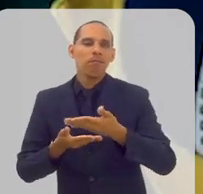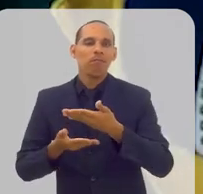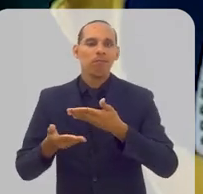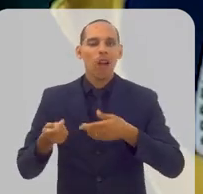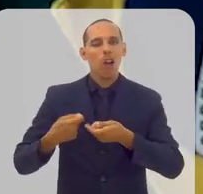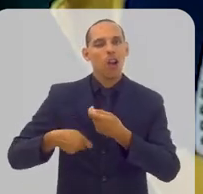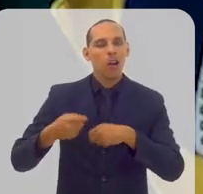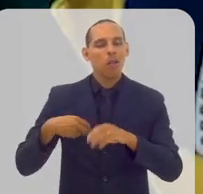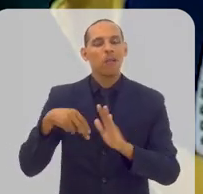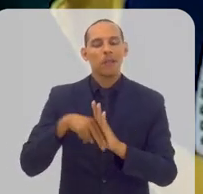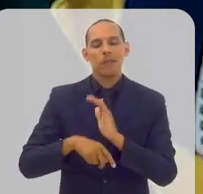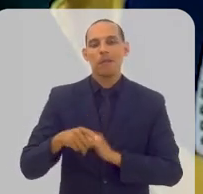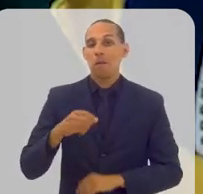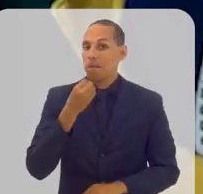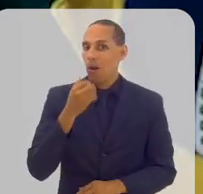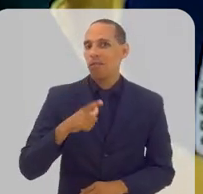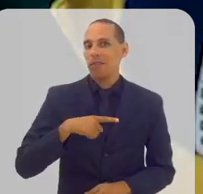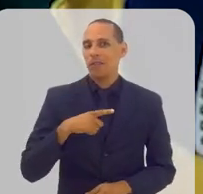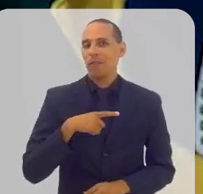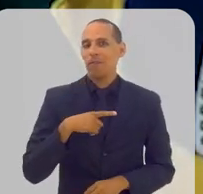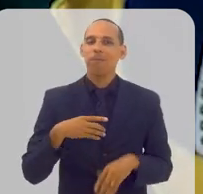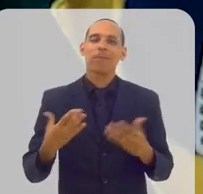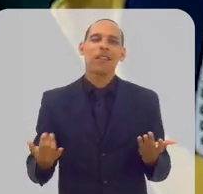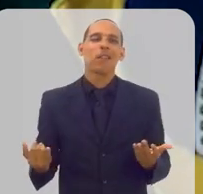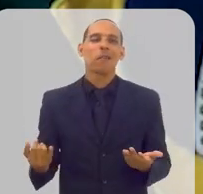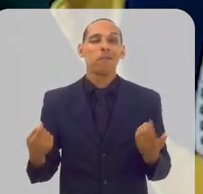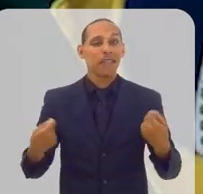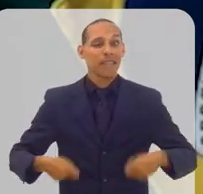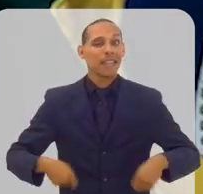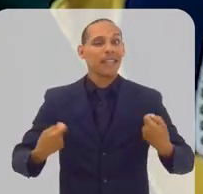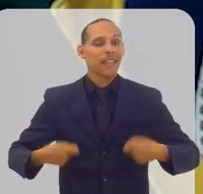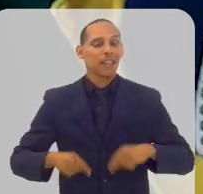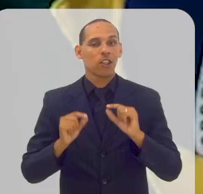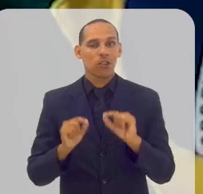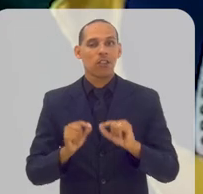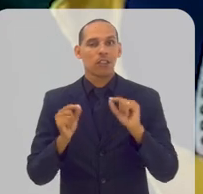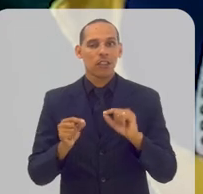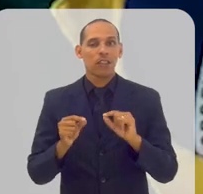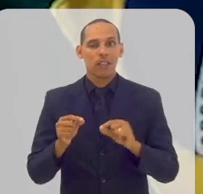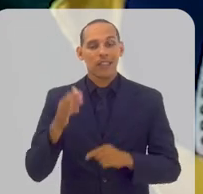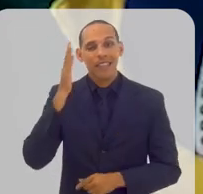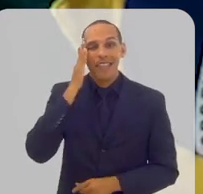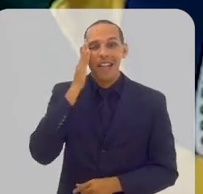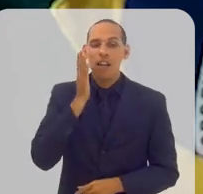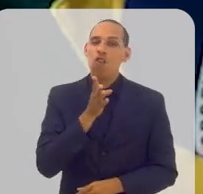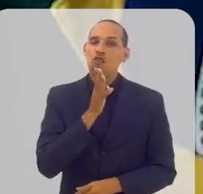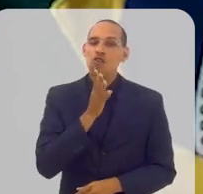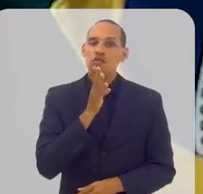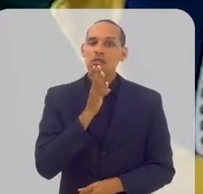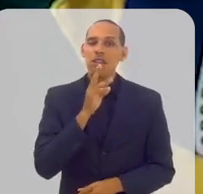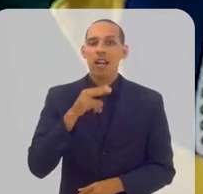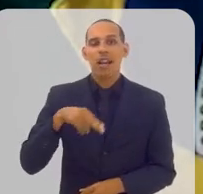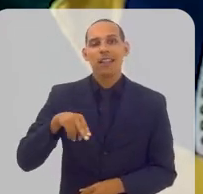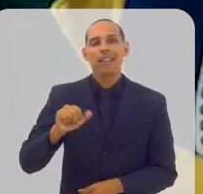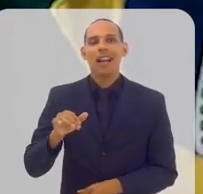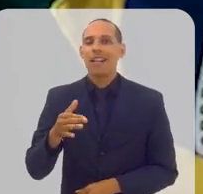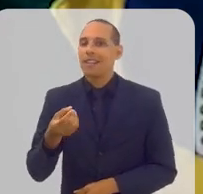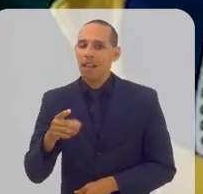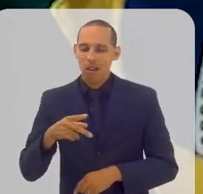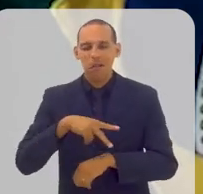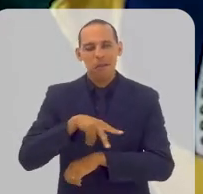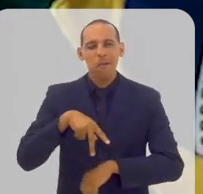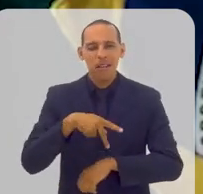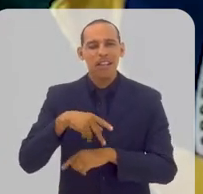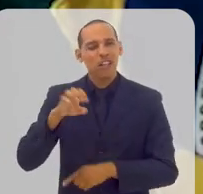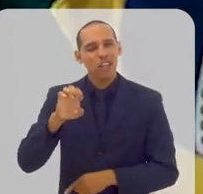de comércio. Então, é preciso ter noções sobre nação, Estado, governo e o